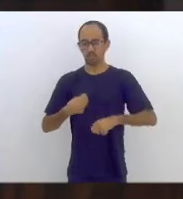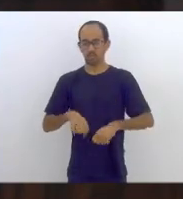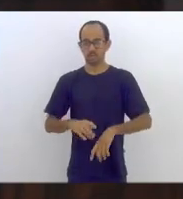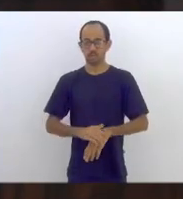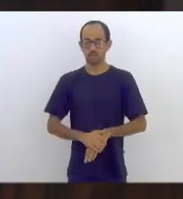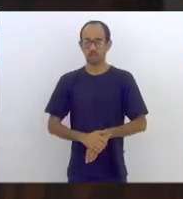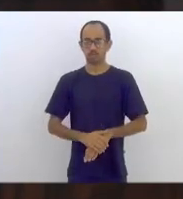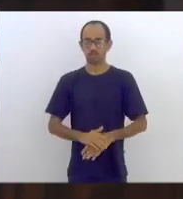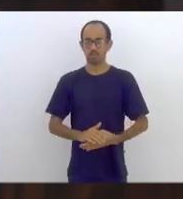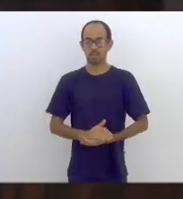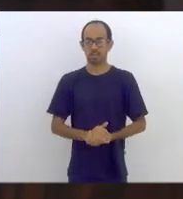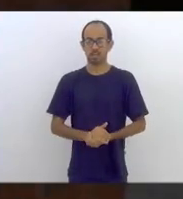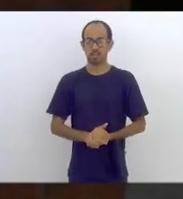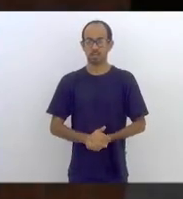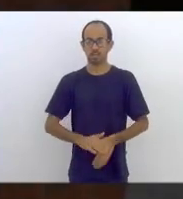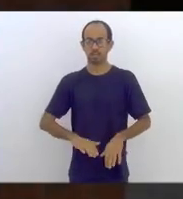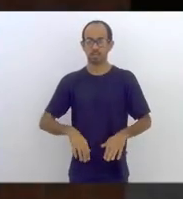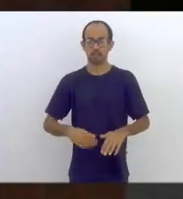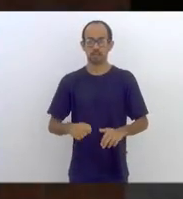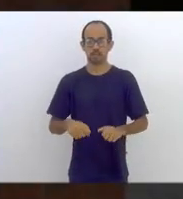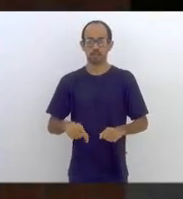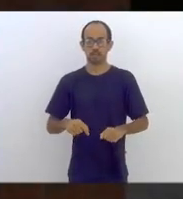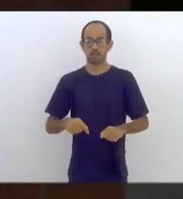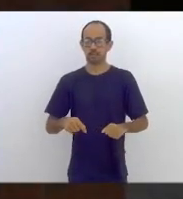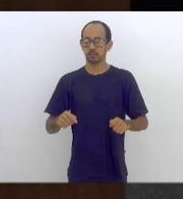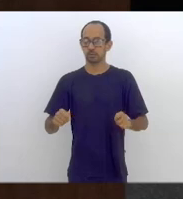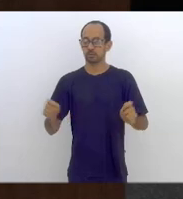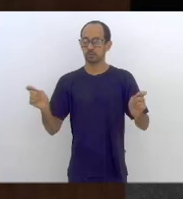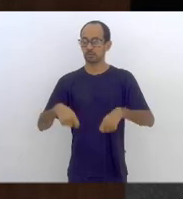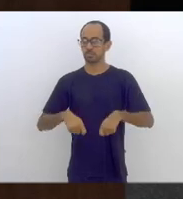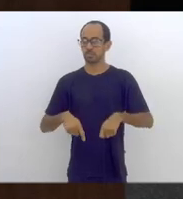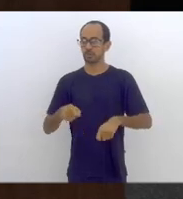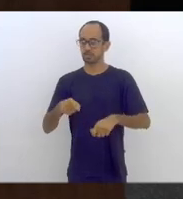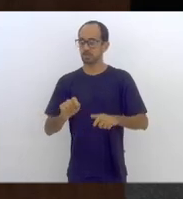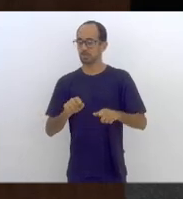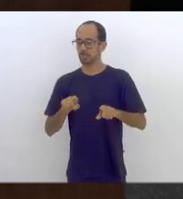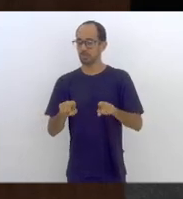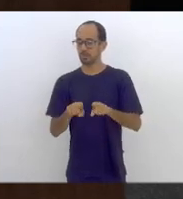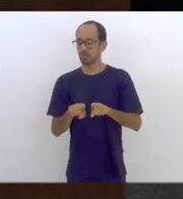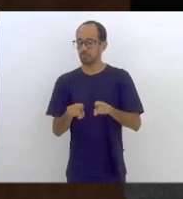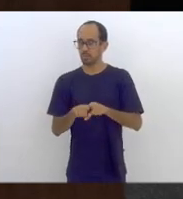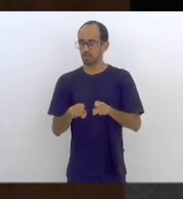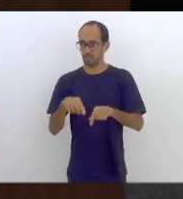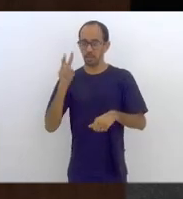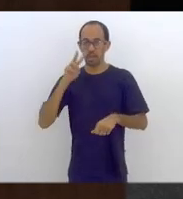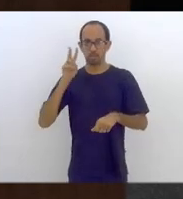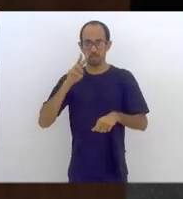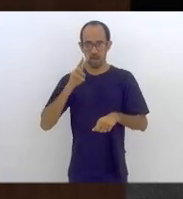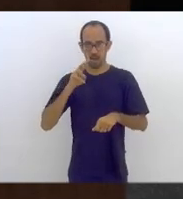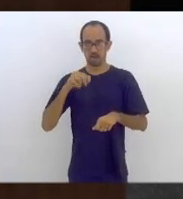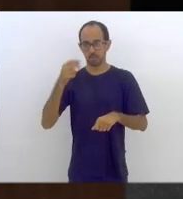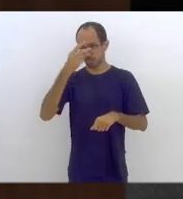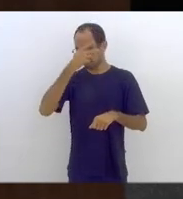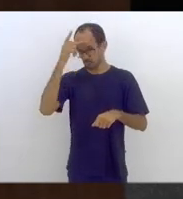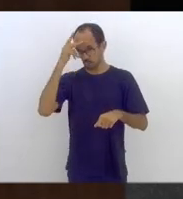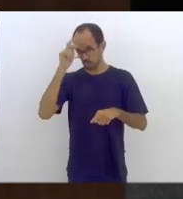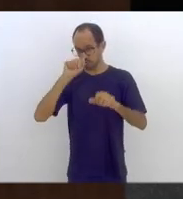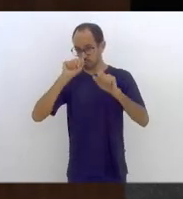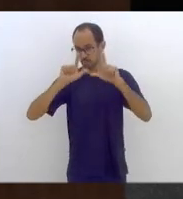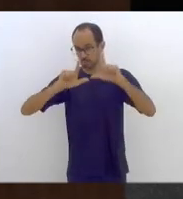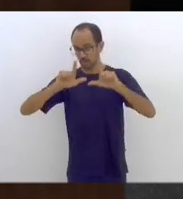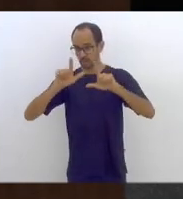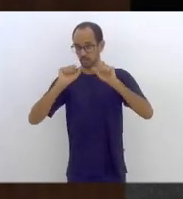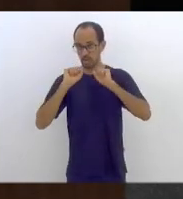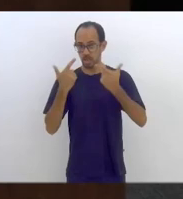Presidente podemos fazer só lembrar quem nos assiste pela TV alerj